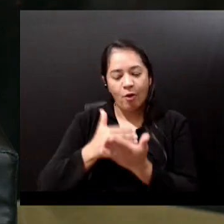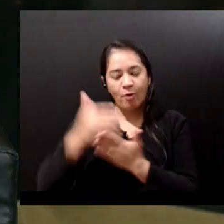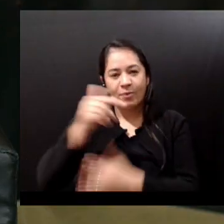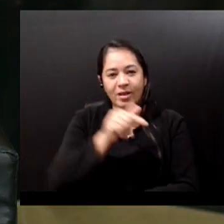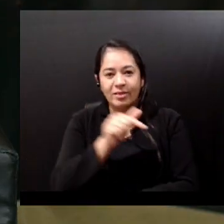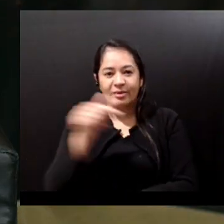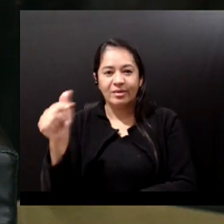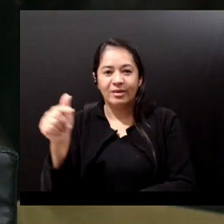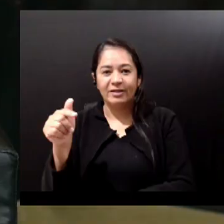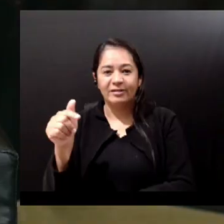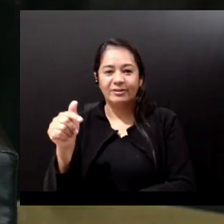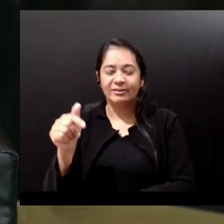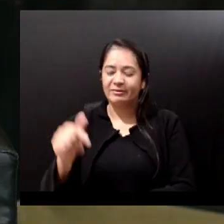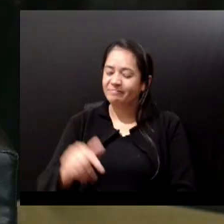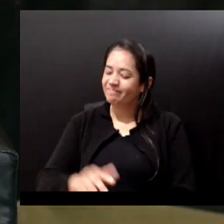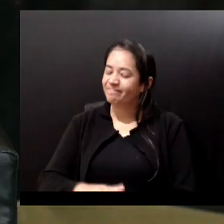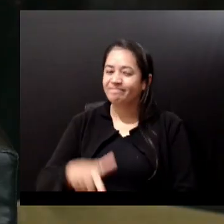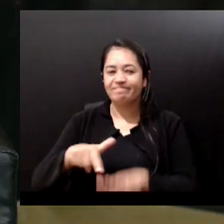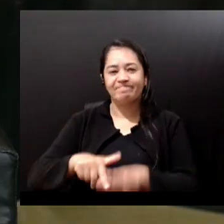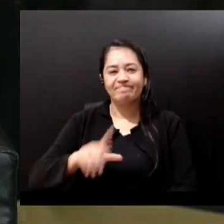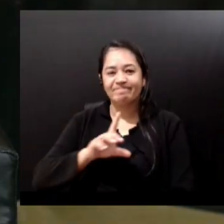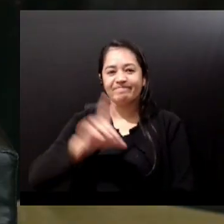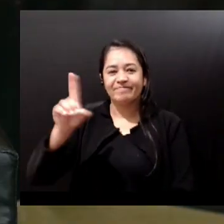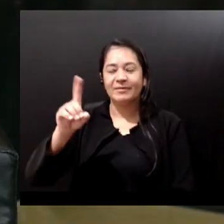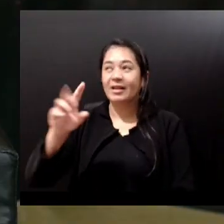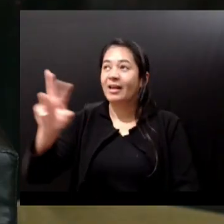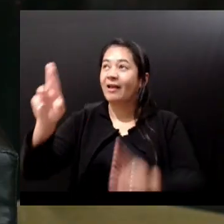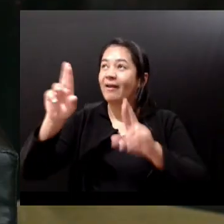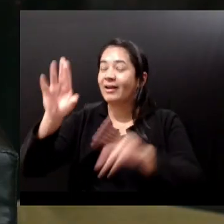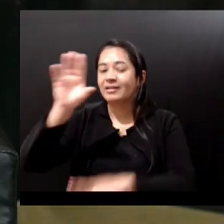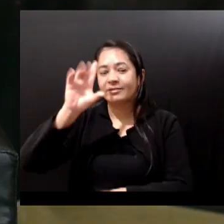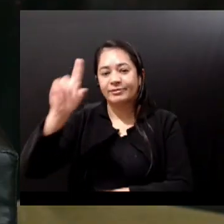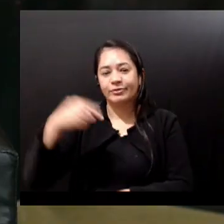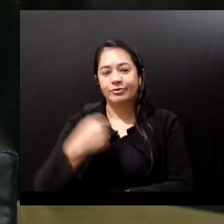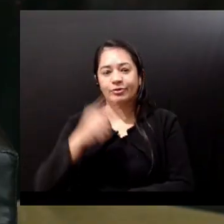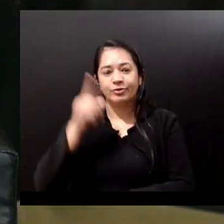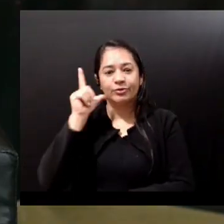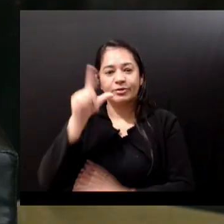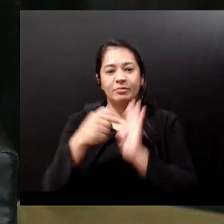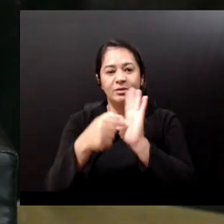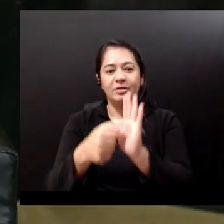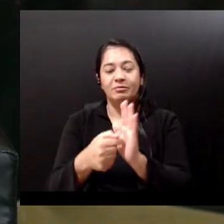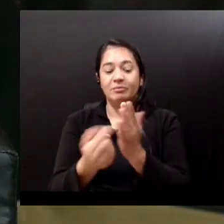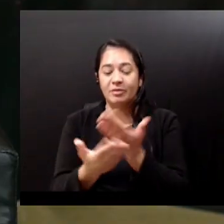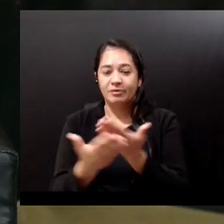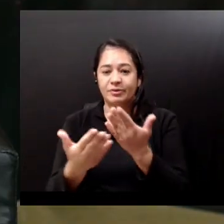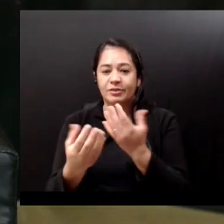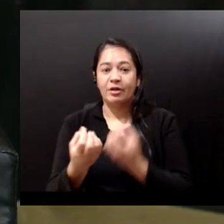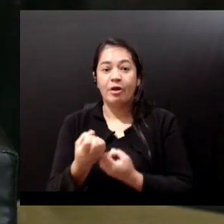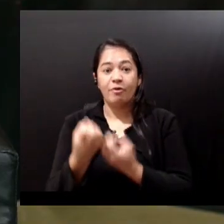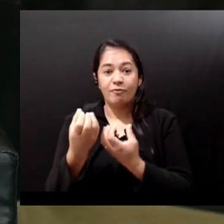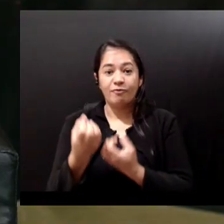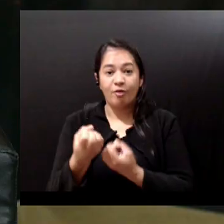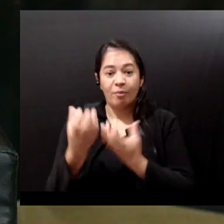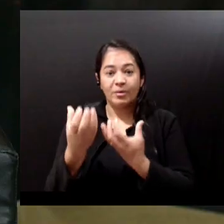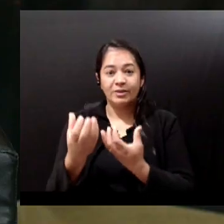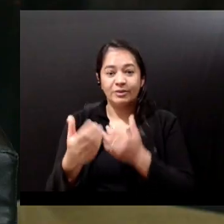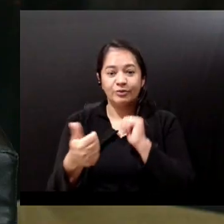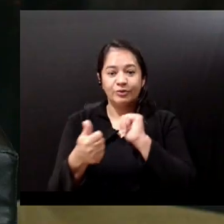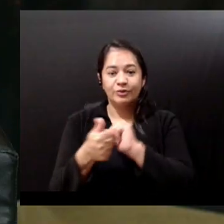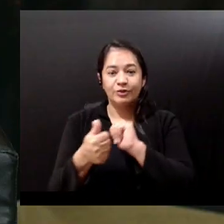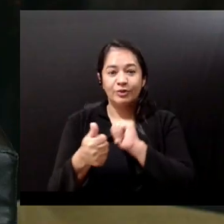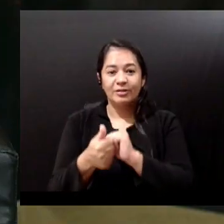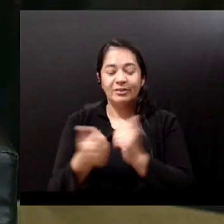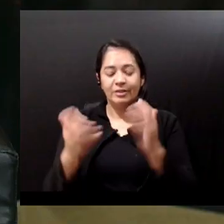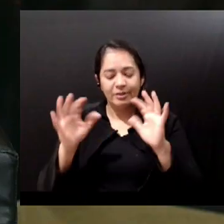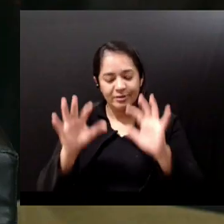direito e graças ao bom Deus que a gente conseguiu trazer para você muita informação de qualidade. E é assim, é a TV Câmara Campinas com